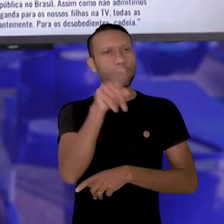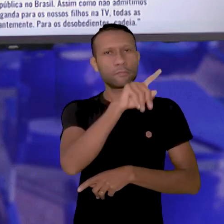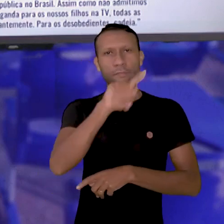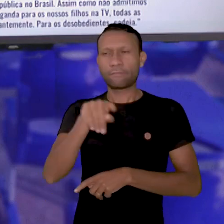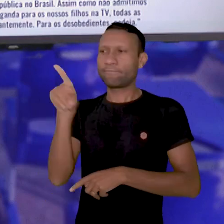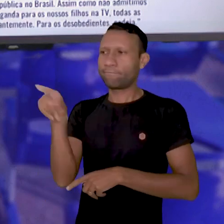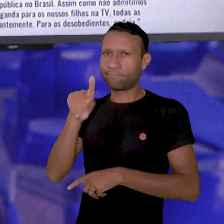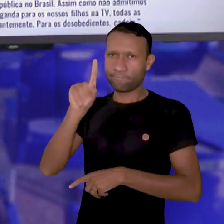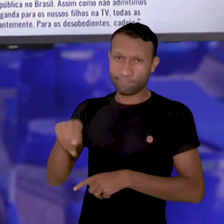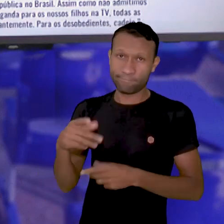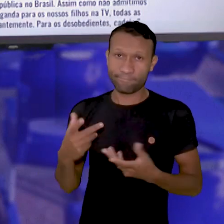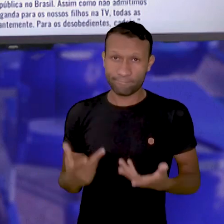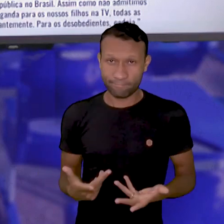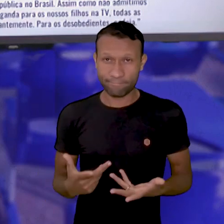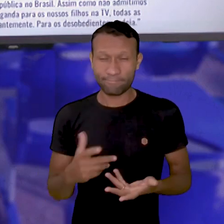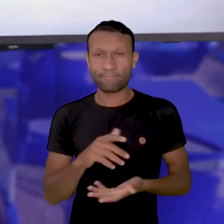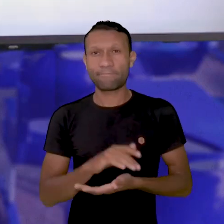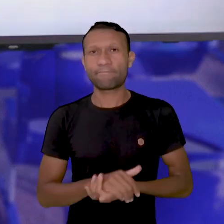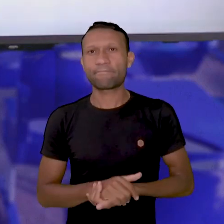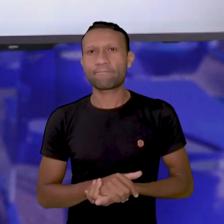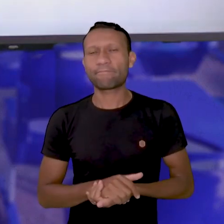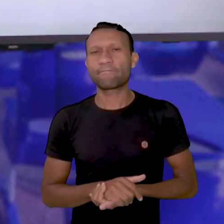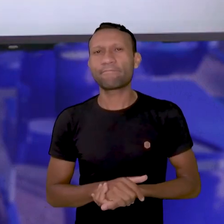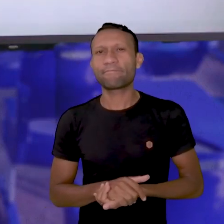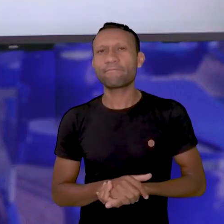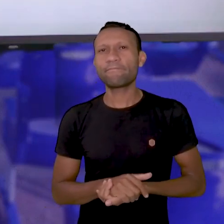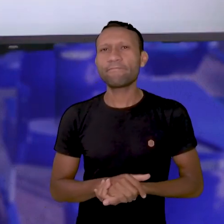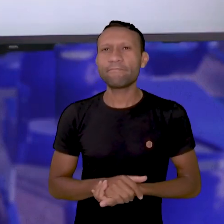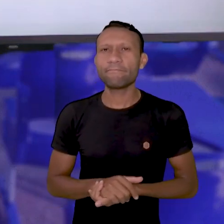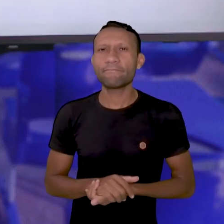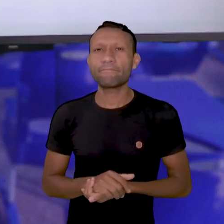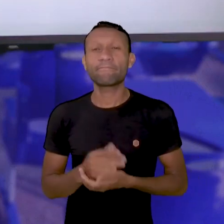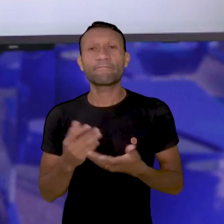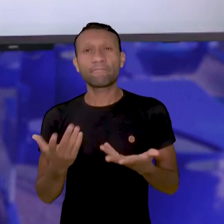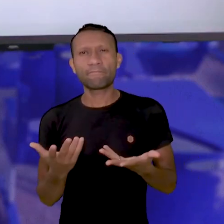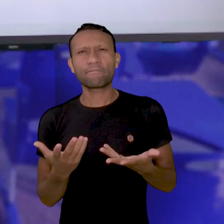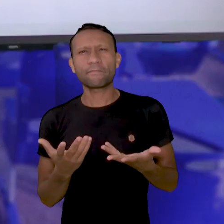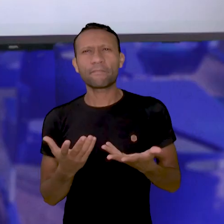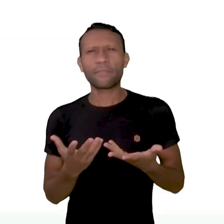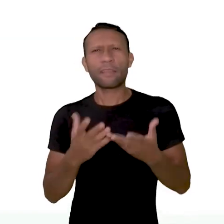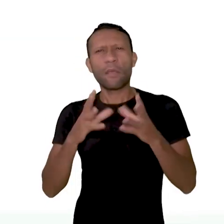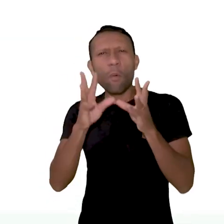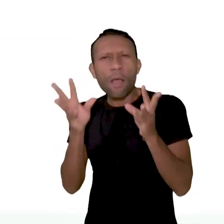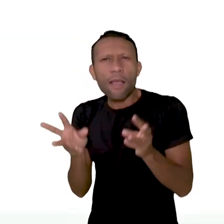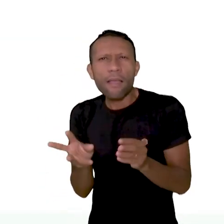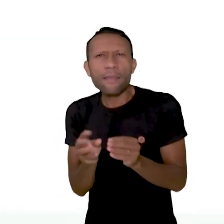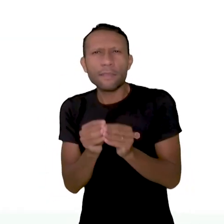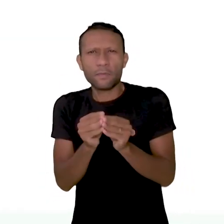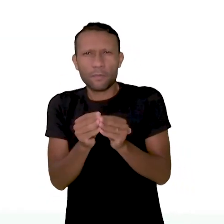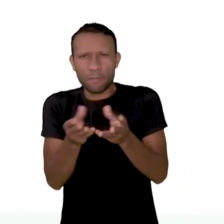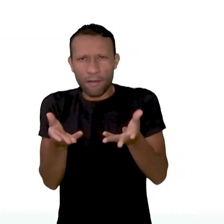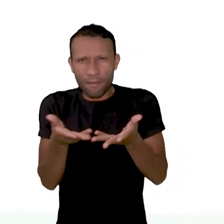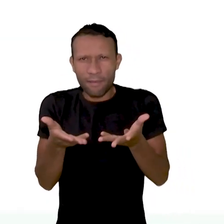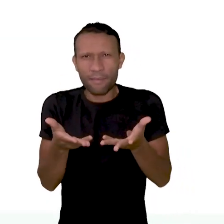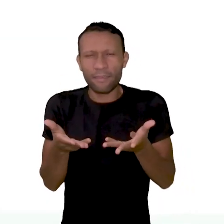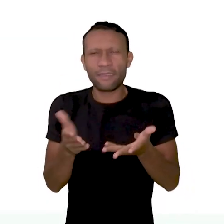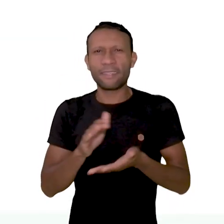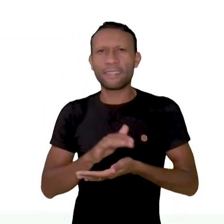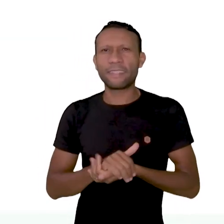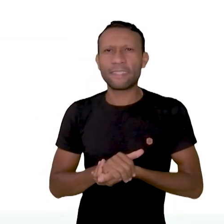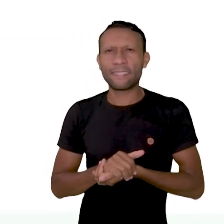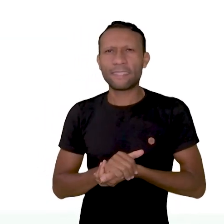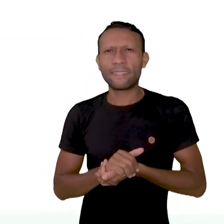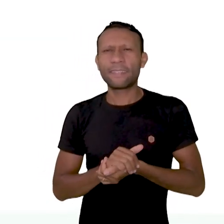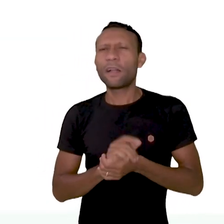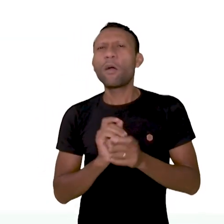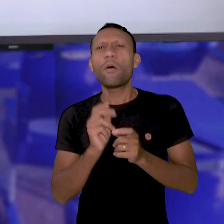à saúde, segundo o exemplo aqui mostrado, tá ok? Então a gente vai fazer uma recapitulação da nossa aula, tá certo? O